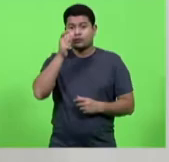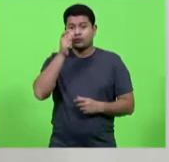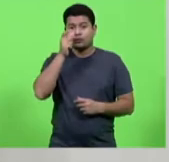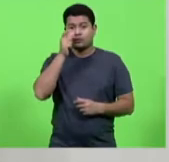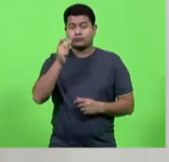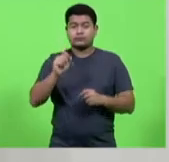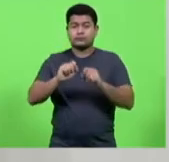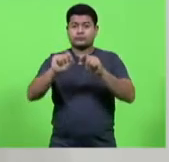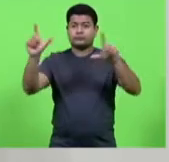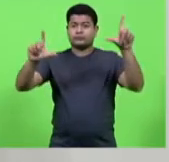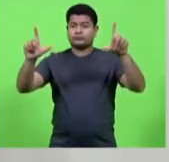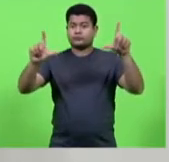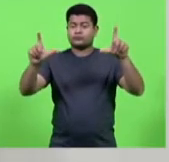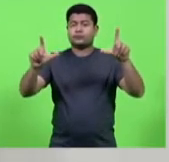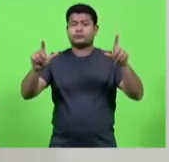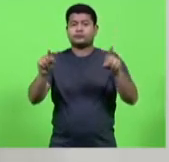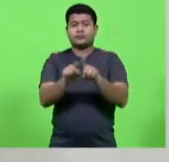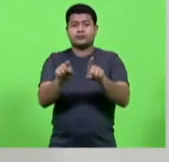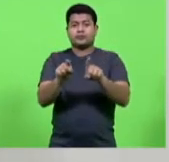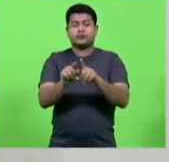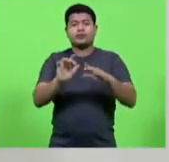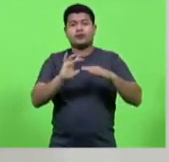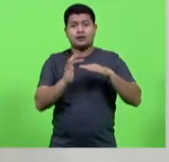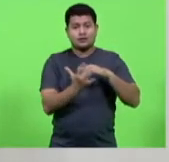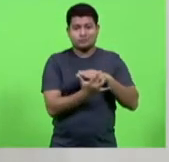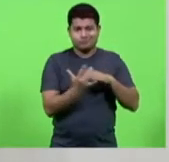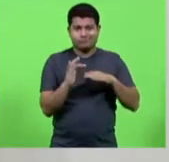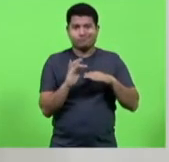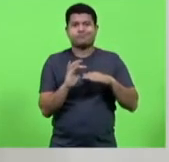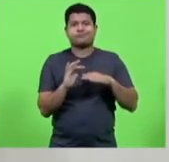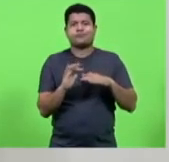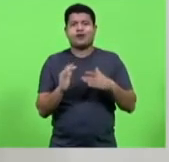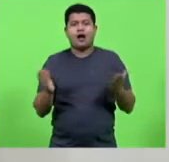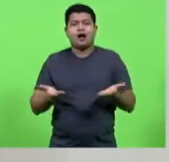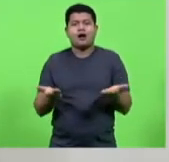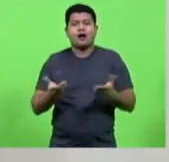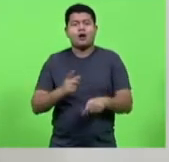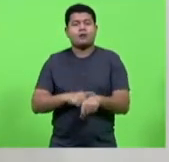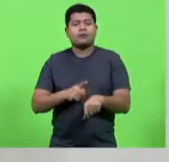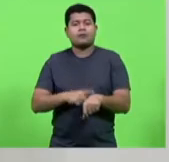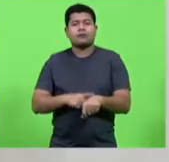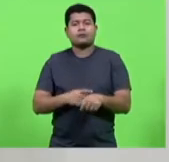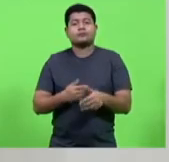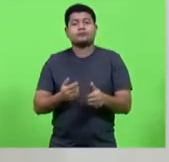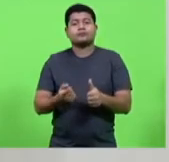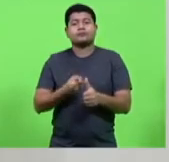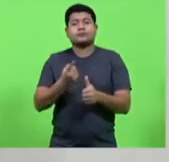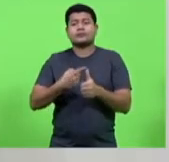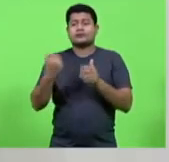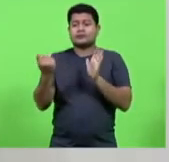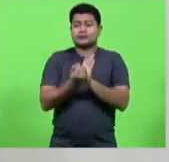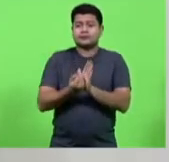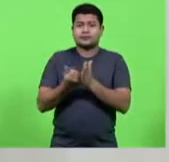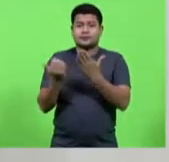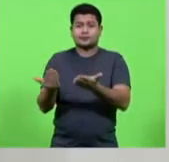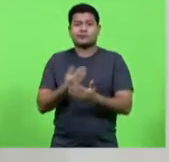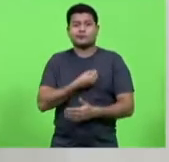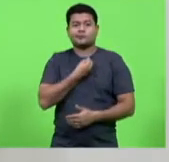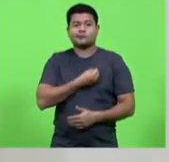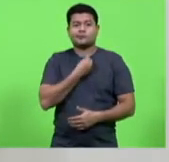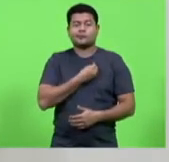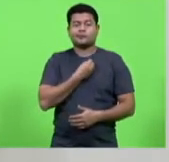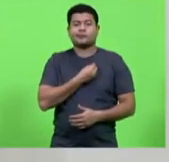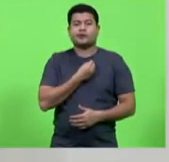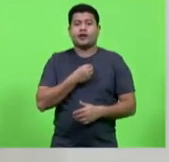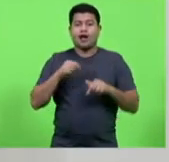pela TVA ou pela rede social. Quero aqui, nesse momento, primeiramente, registrar a presença nesta casa, no dia